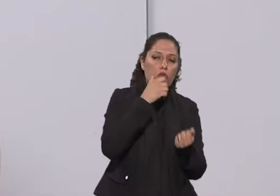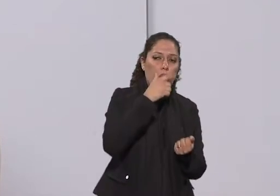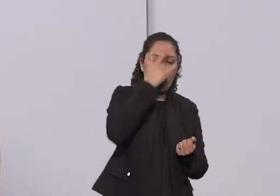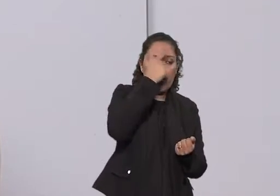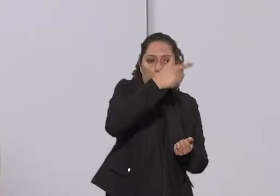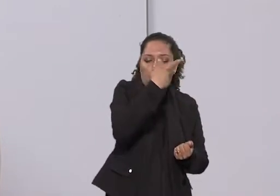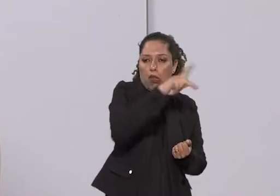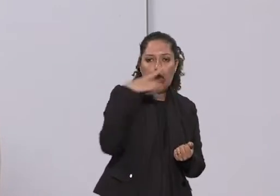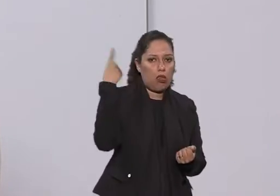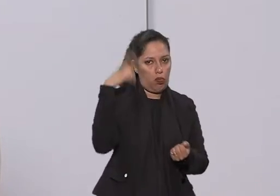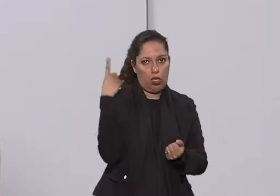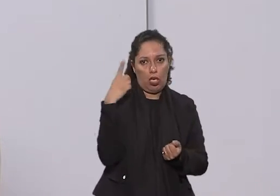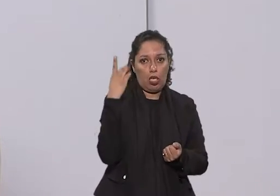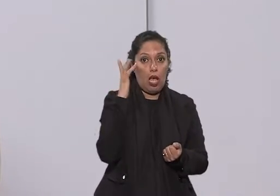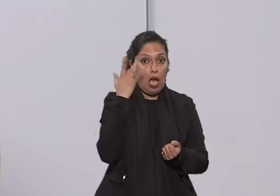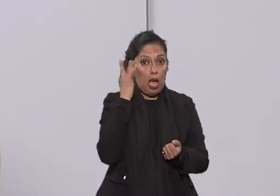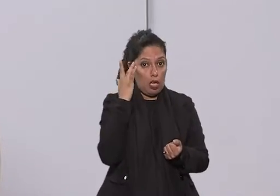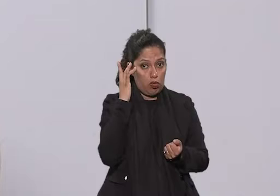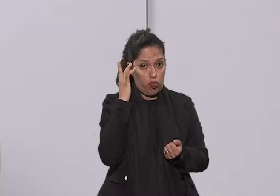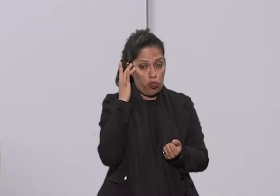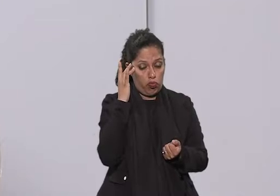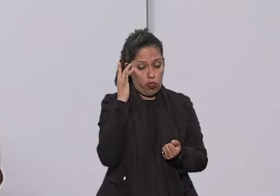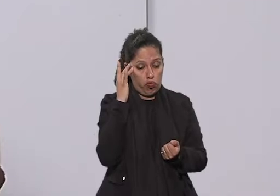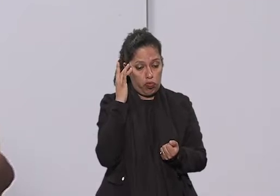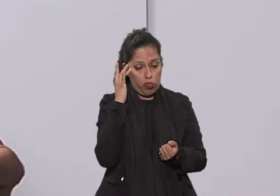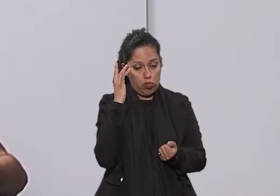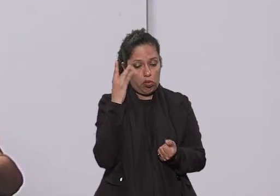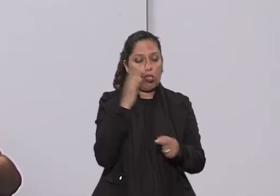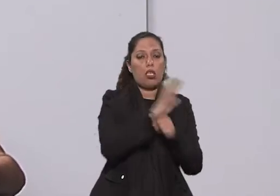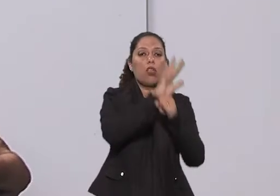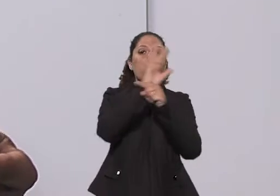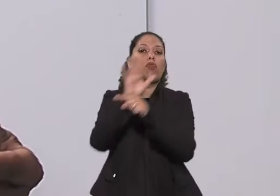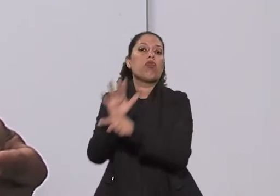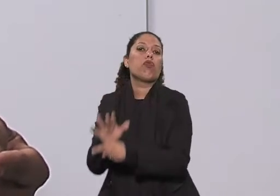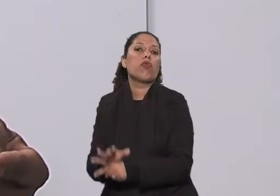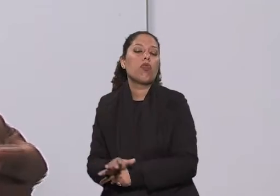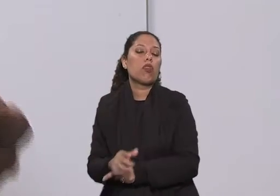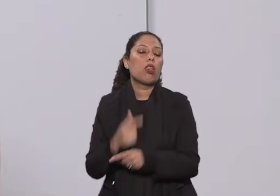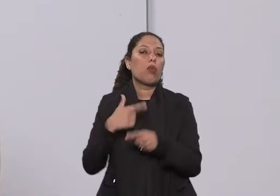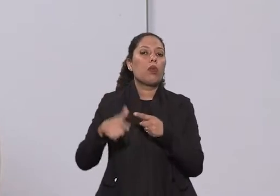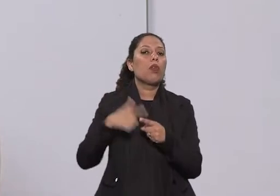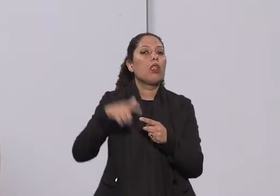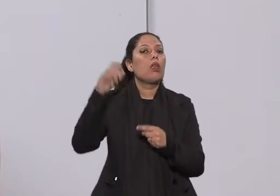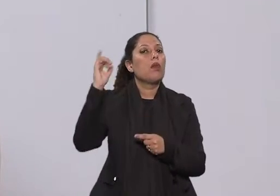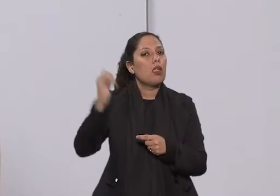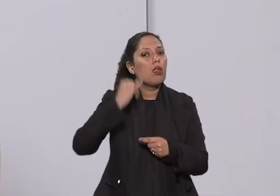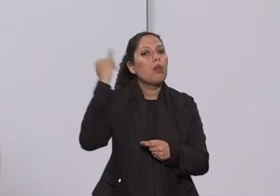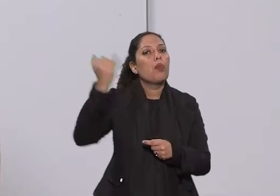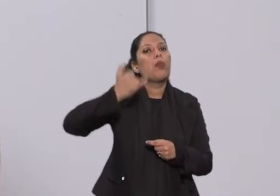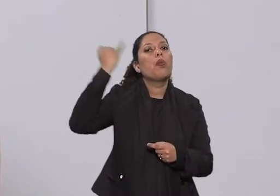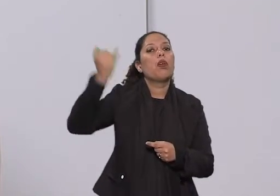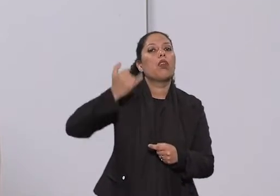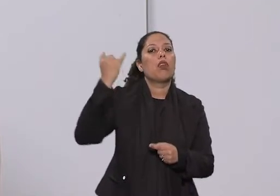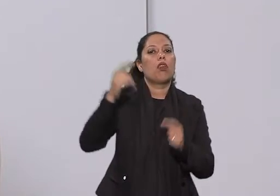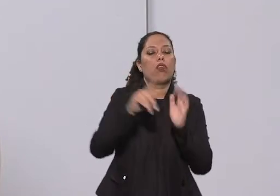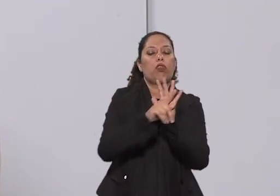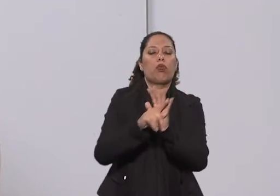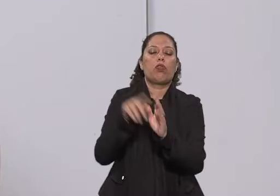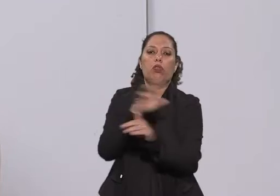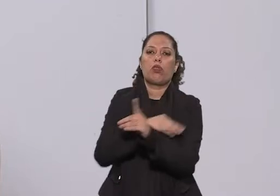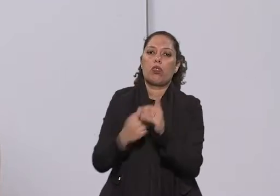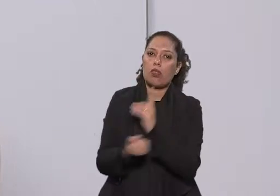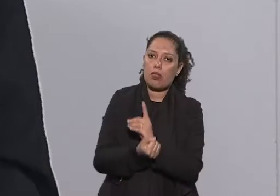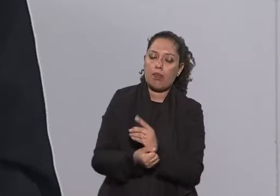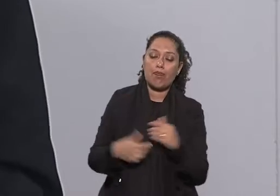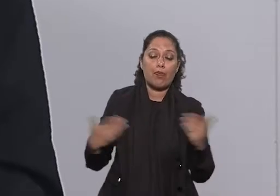o deputado preencher essa lacuna é extremamente importante para a subsistência deste